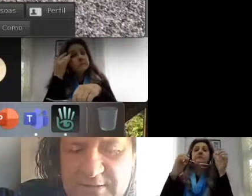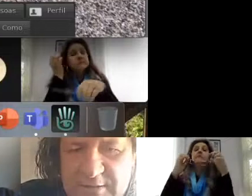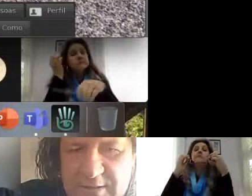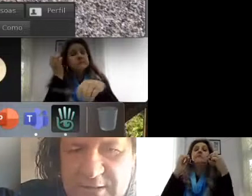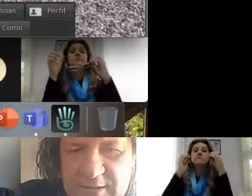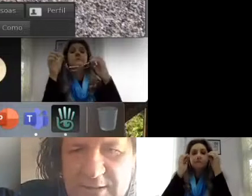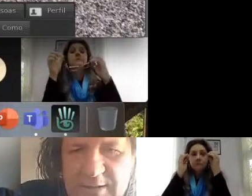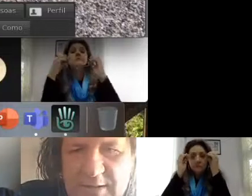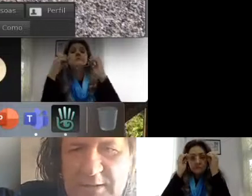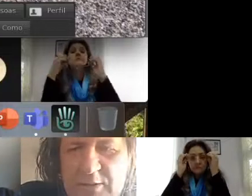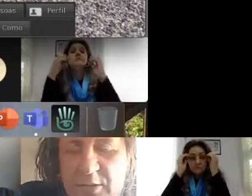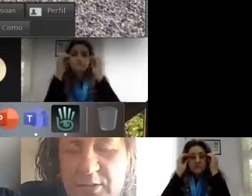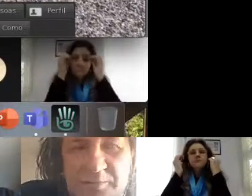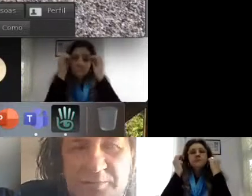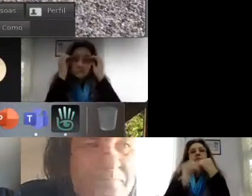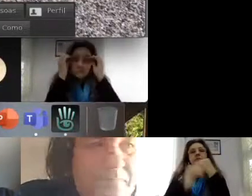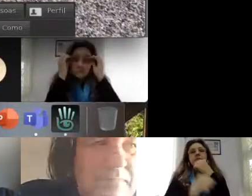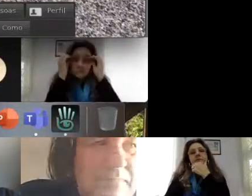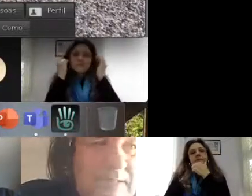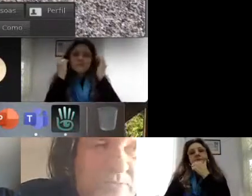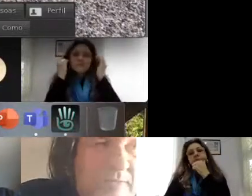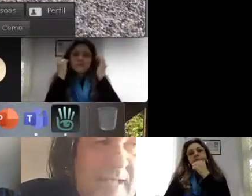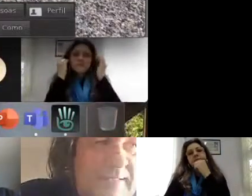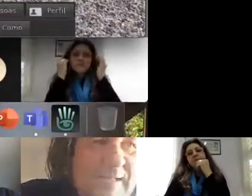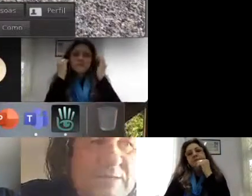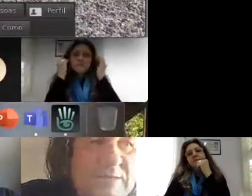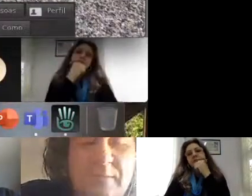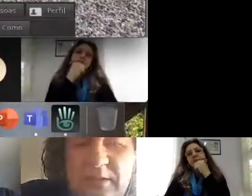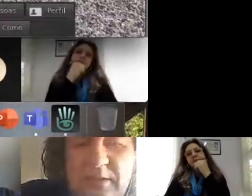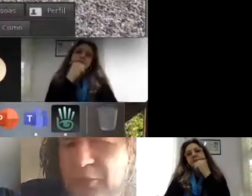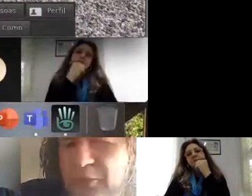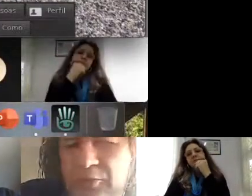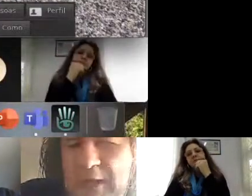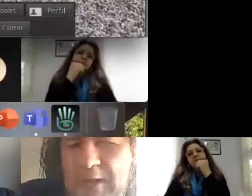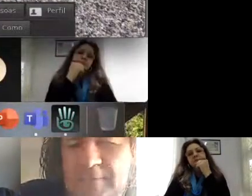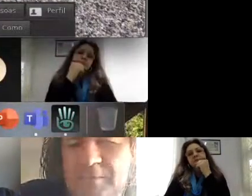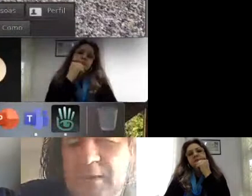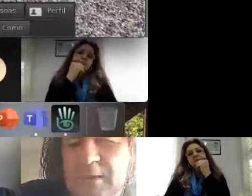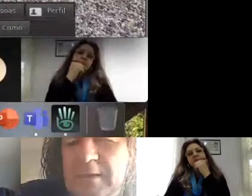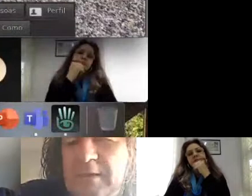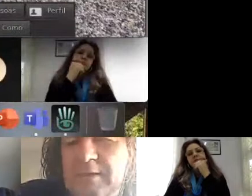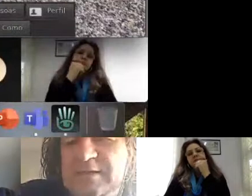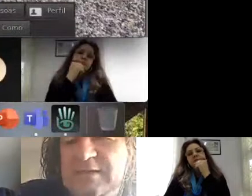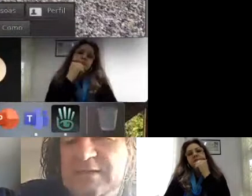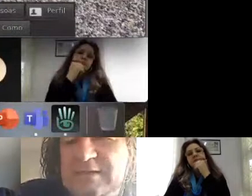interagentes. Então, e diz o Tasley, é somente por uma